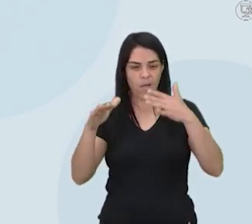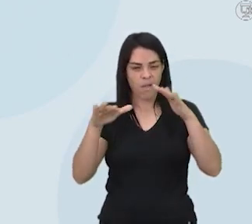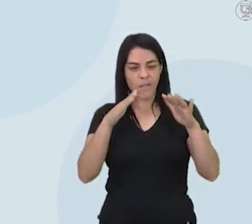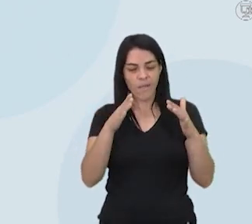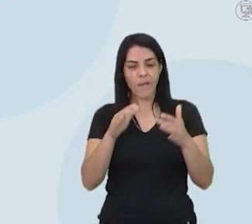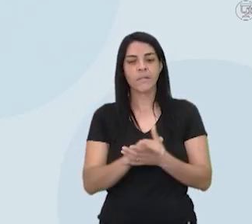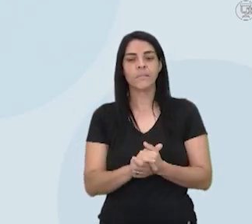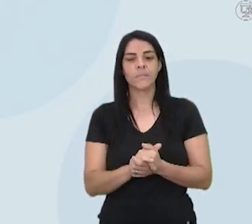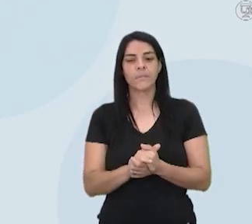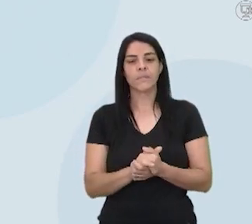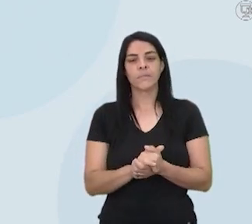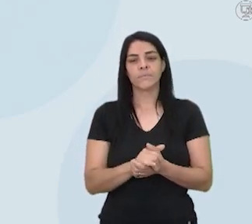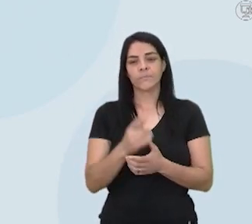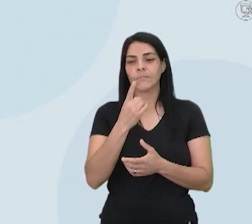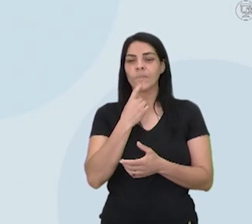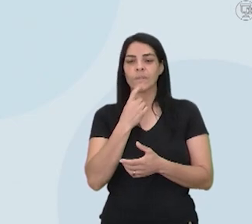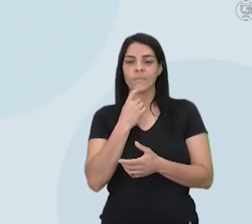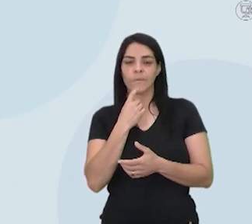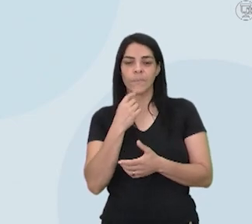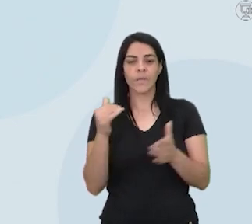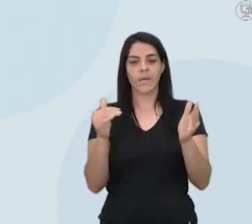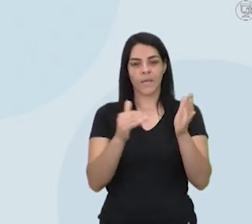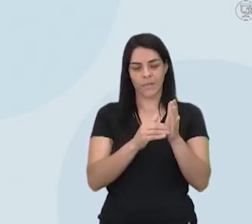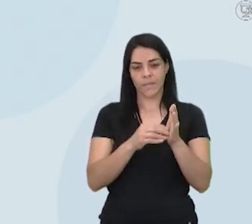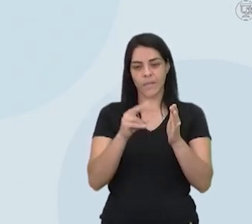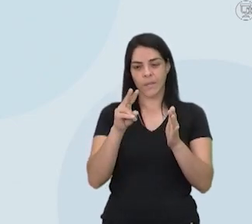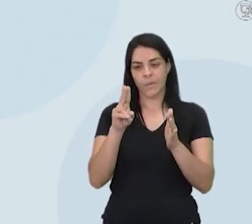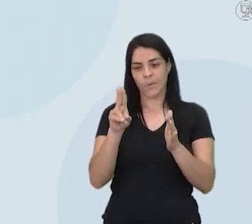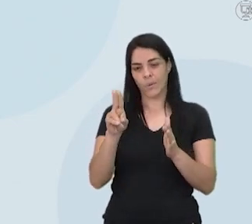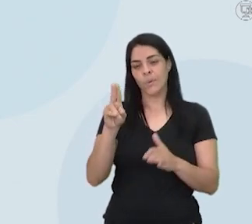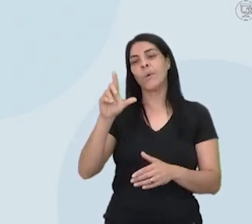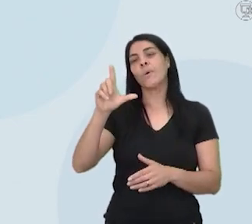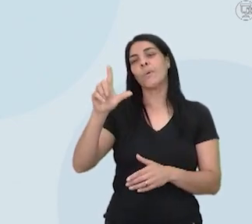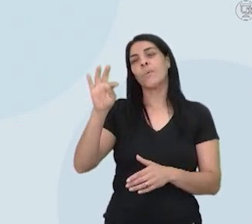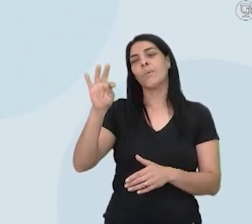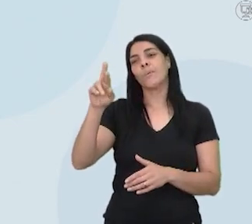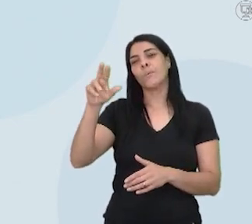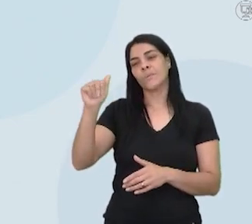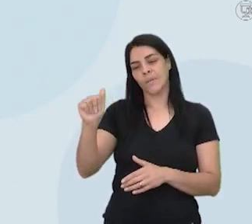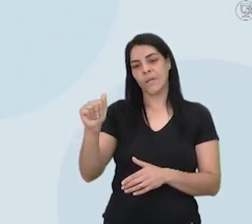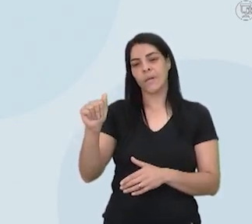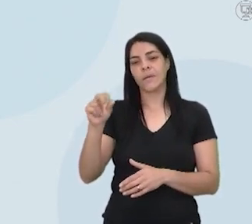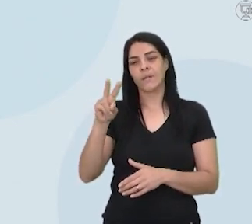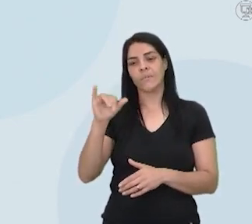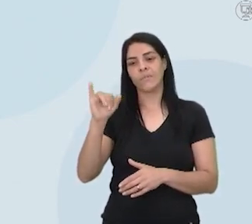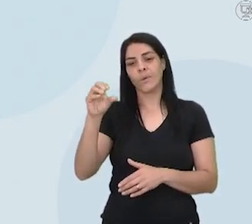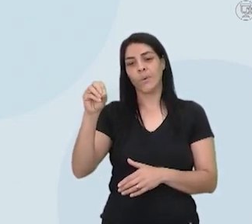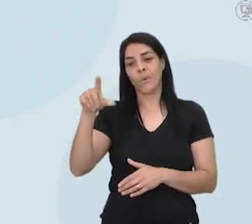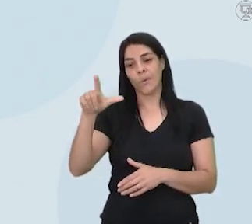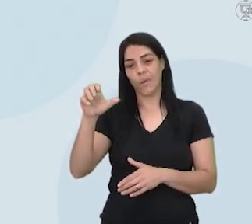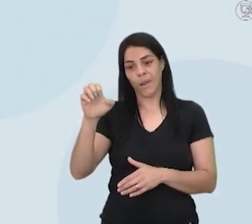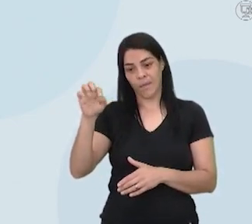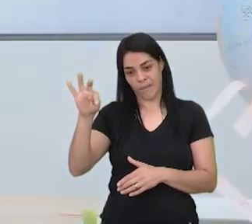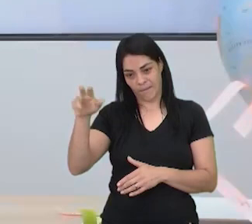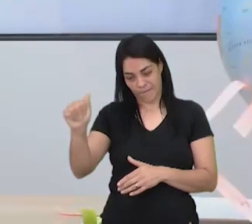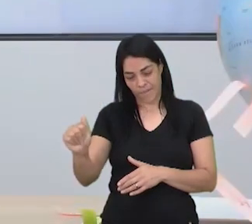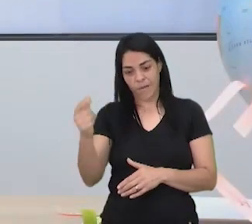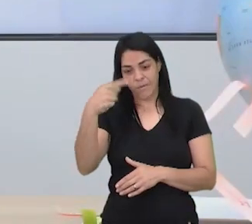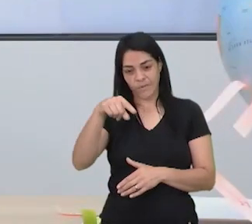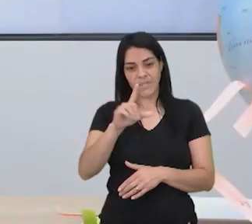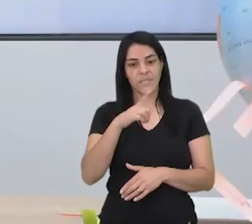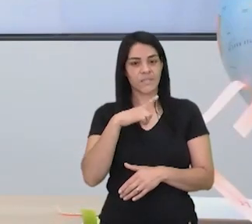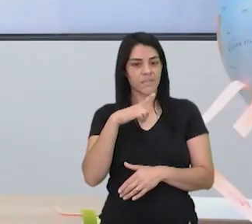desde infravermelhos a ultravioletas e até menores que esses, muitas vezes, onde vocês têm frequência